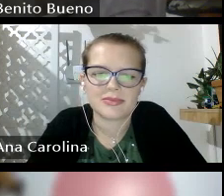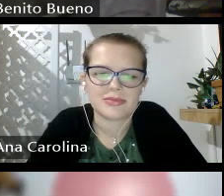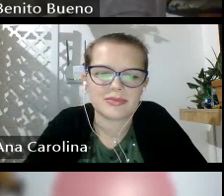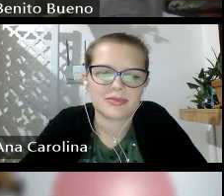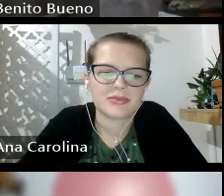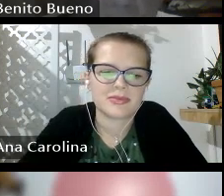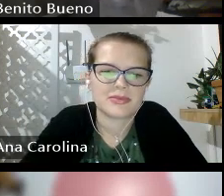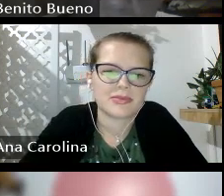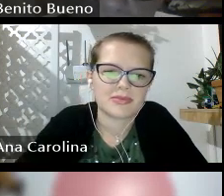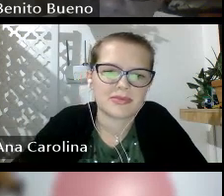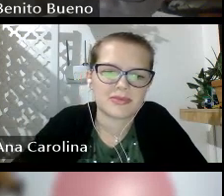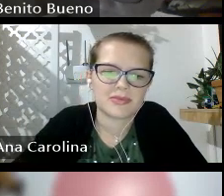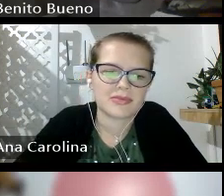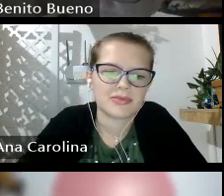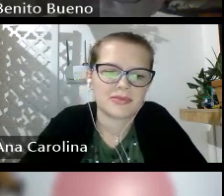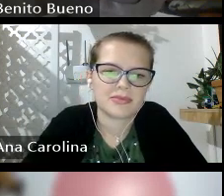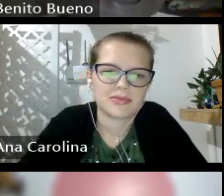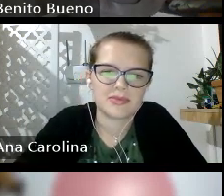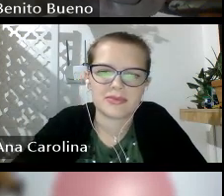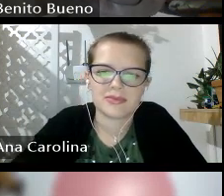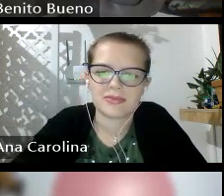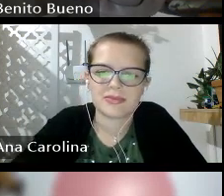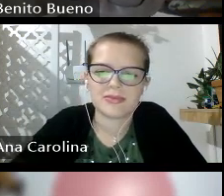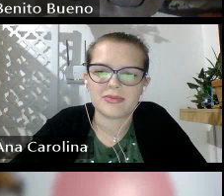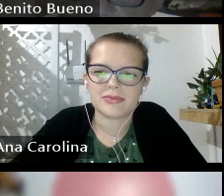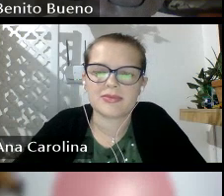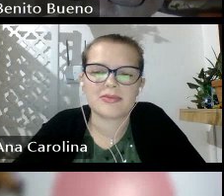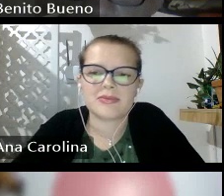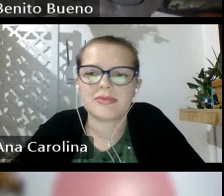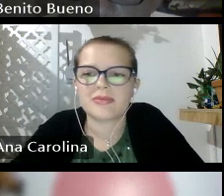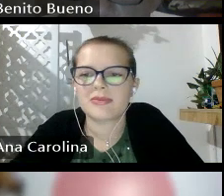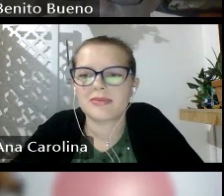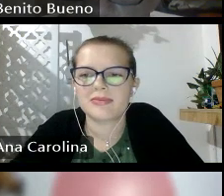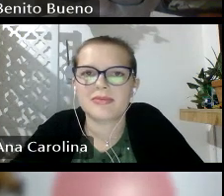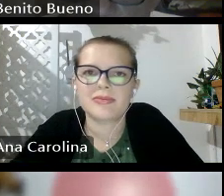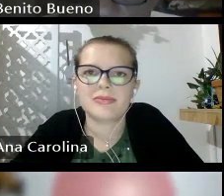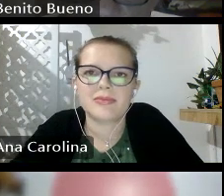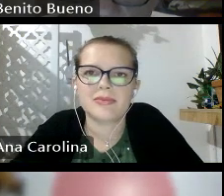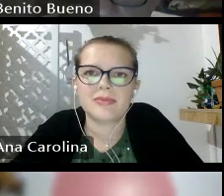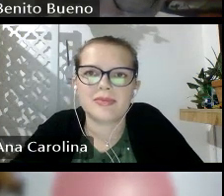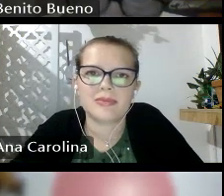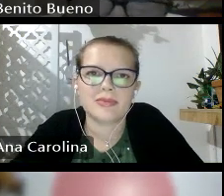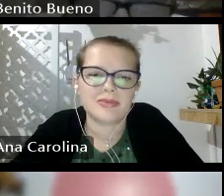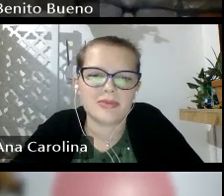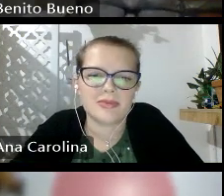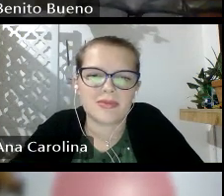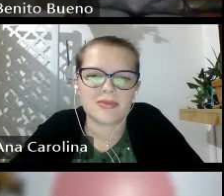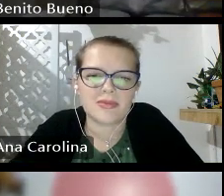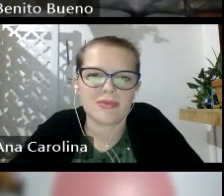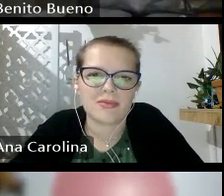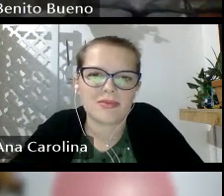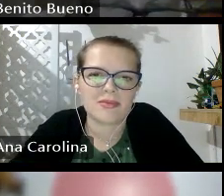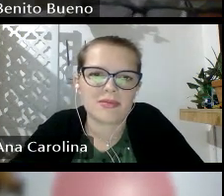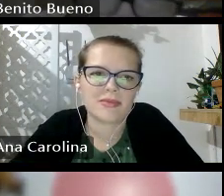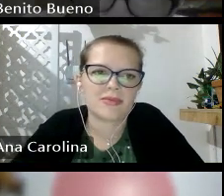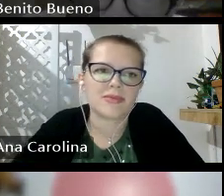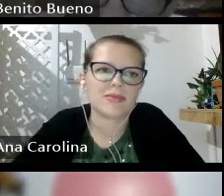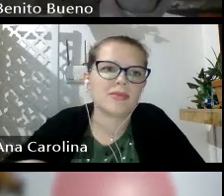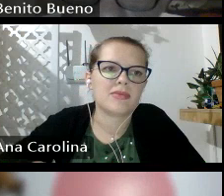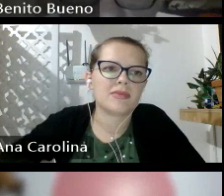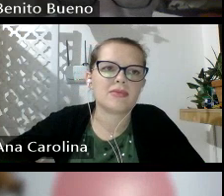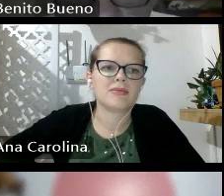mais drástico, assim, que você já encontrou, poderia compartilhar com a gente? É um caso aqui na